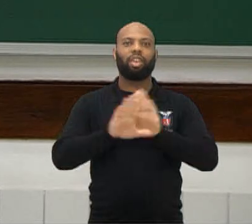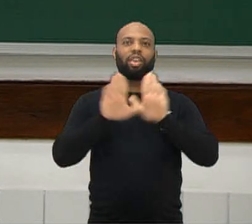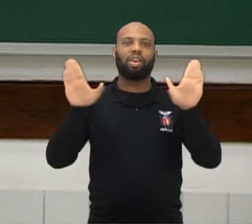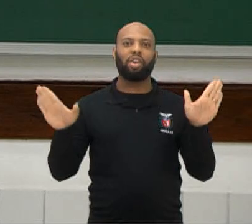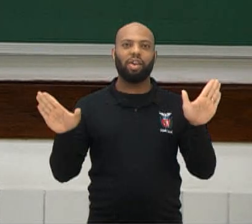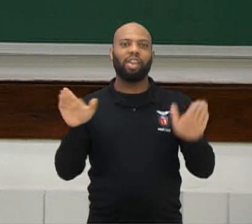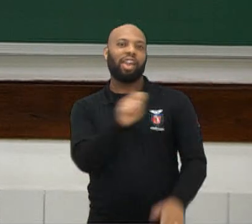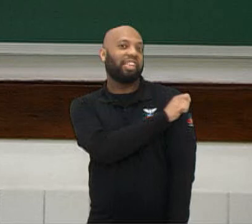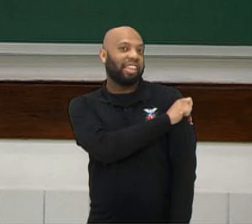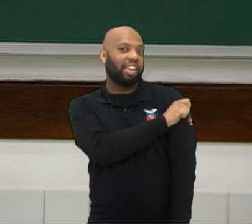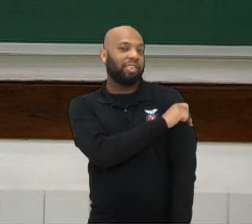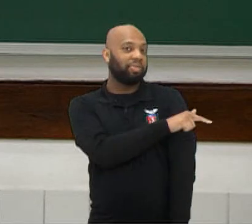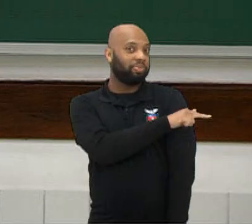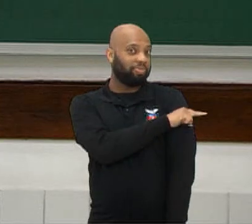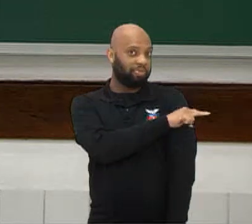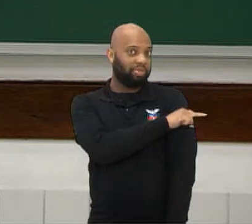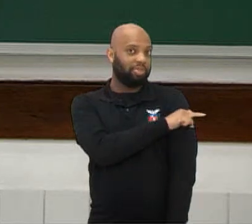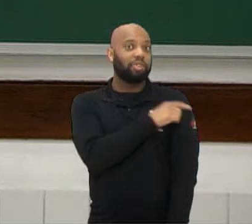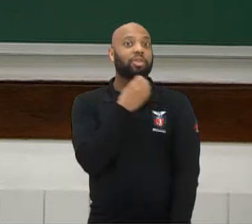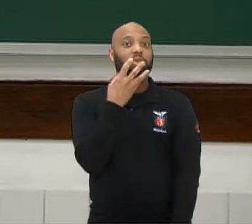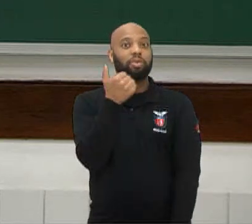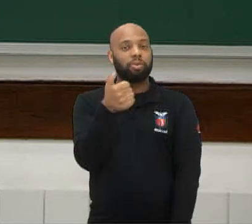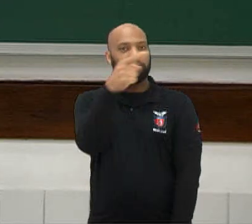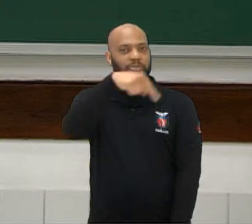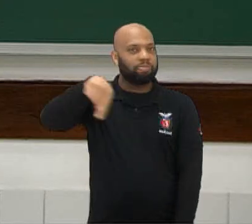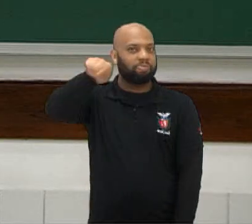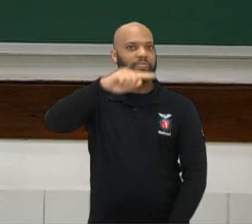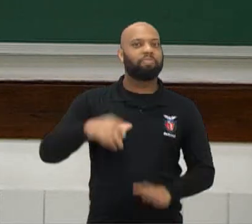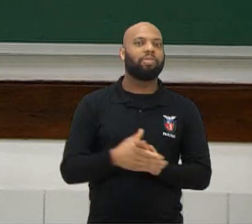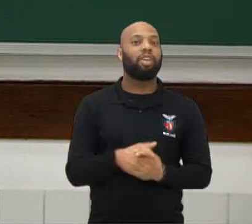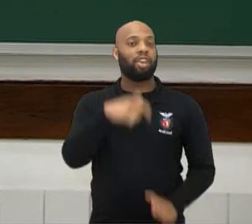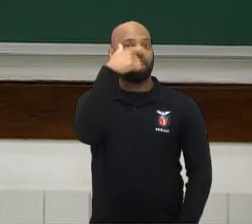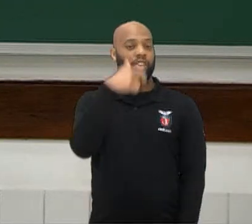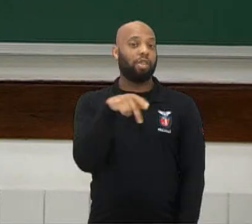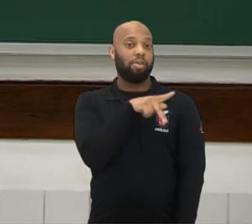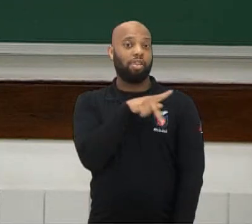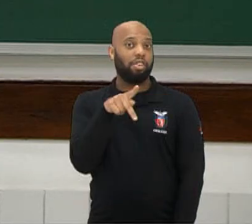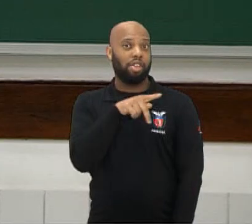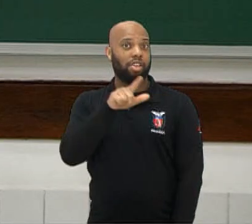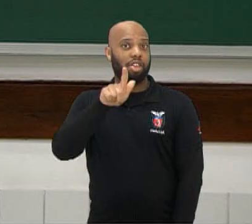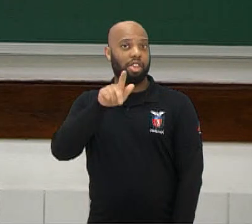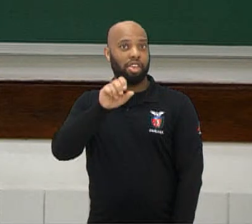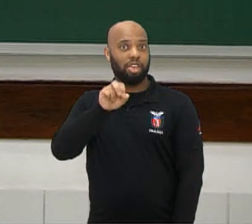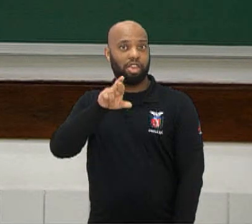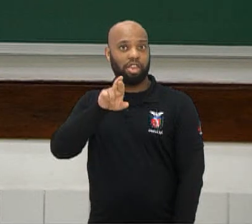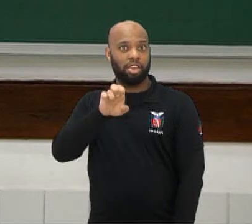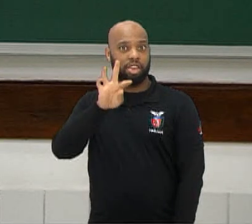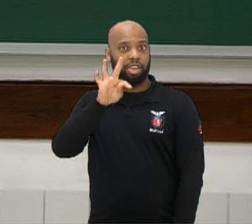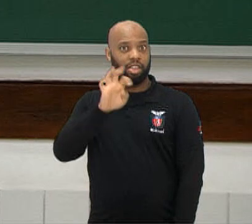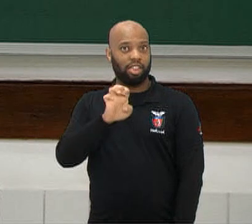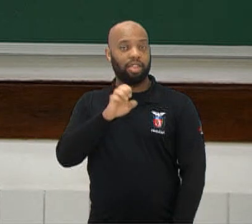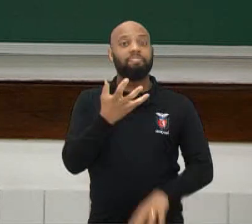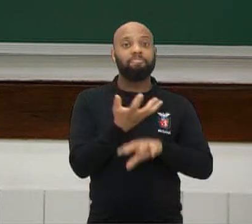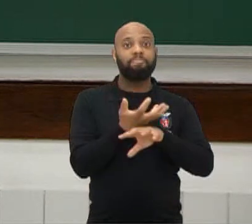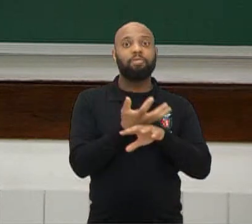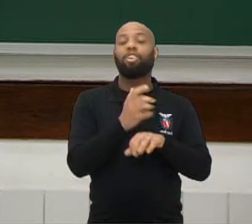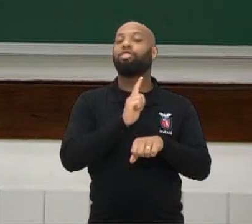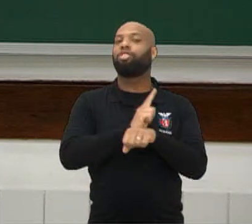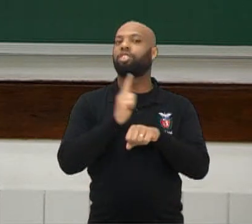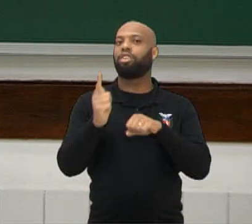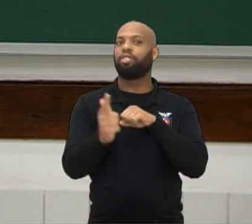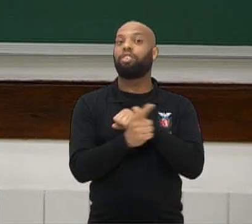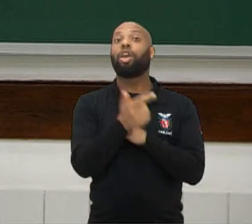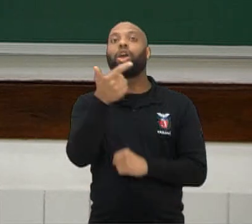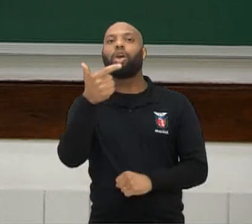Olá, meus queridos alunos do sétimo ano, tudo bem com vocês? Eu sou a professora Gorete Wozniak, de Geografia. Estamos aqui